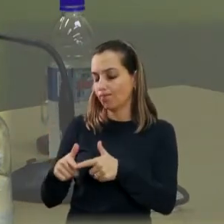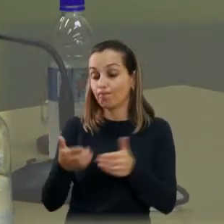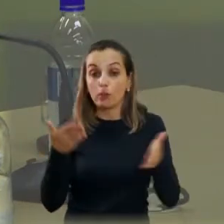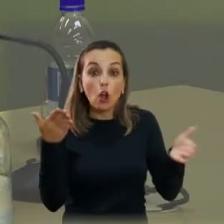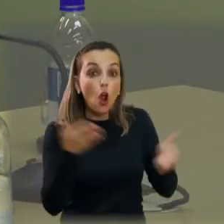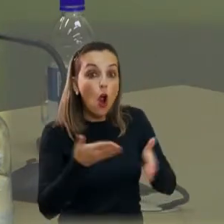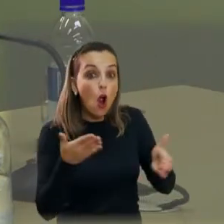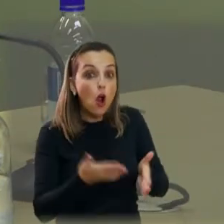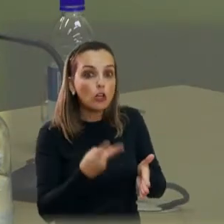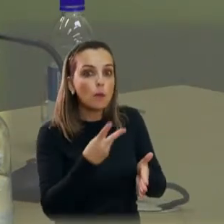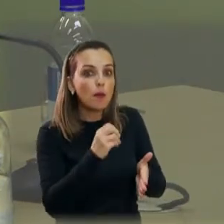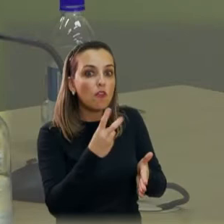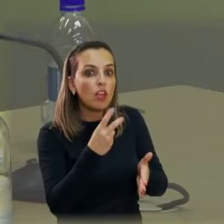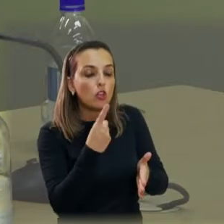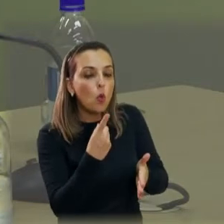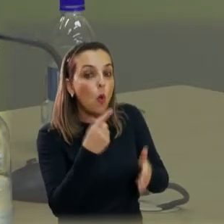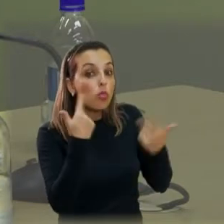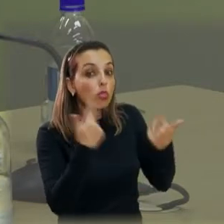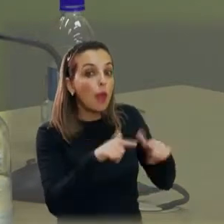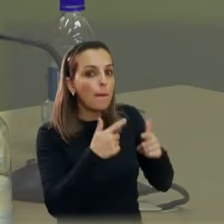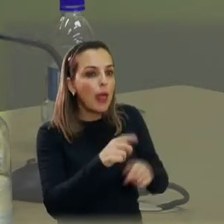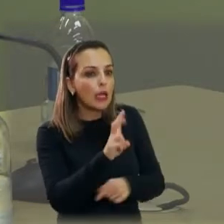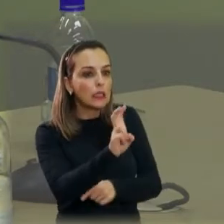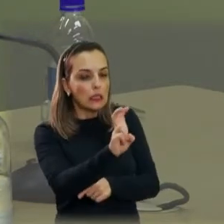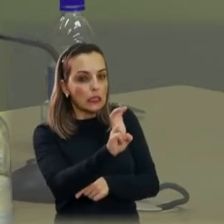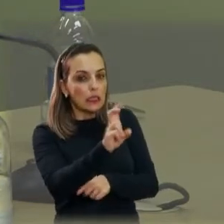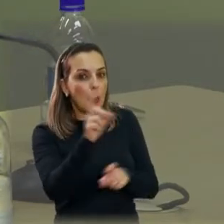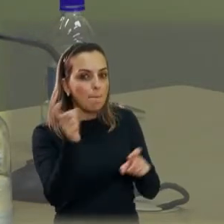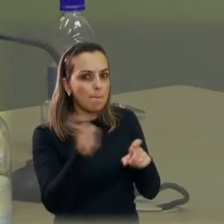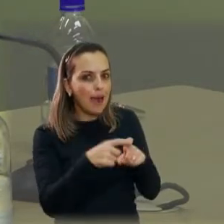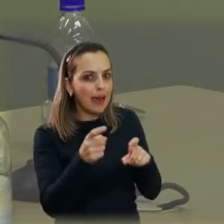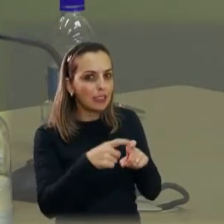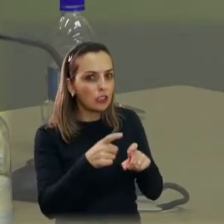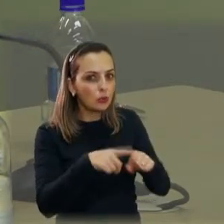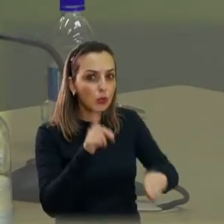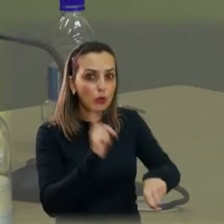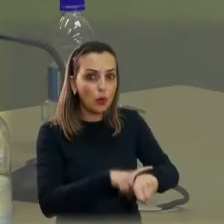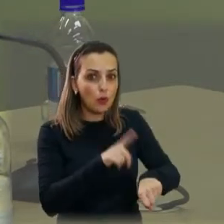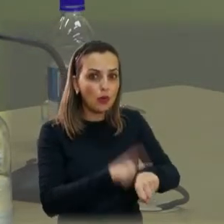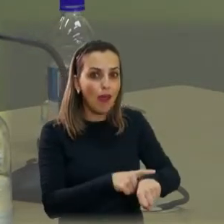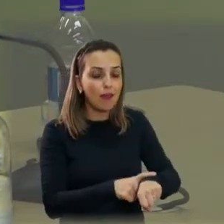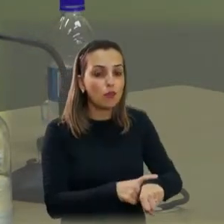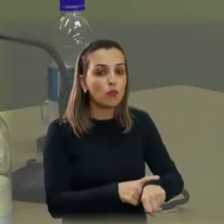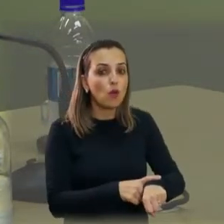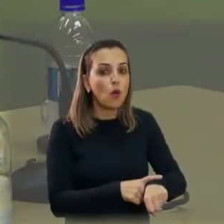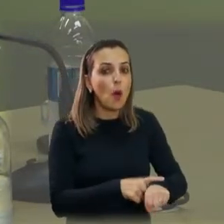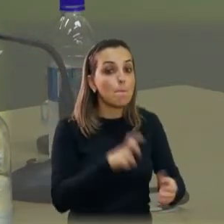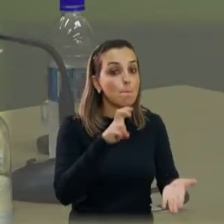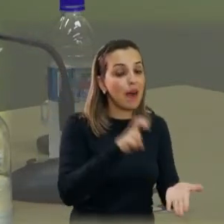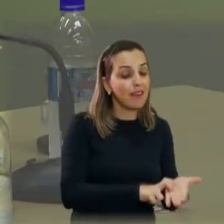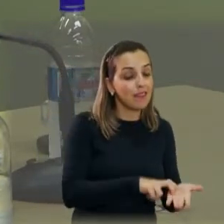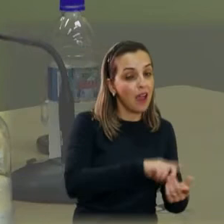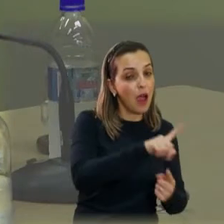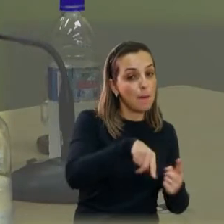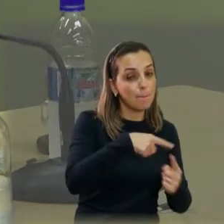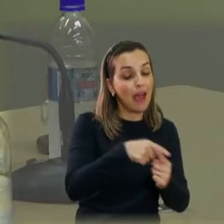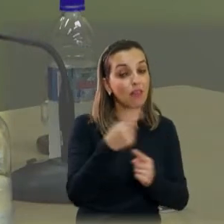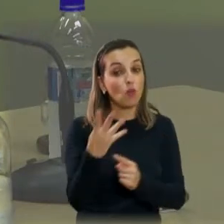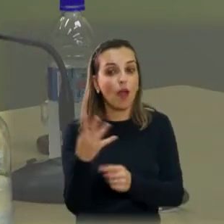gente já está tentando trabalhar com 5 médicos no horário diurno e 4 médicos no horário